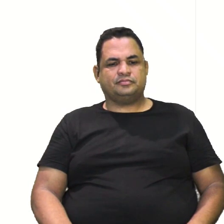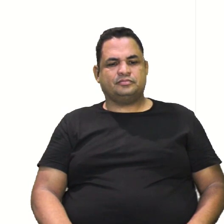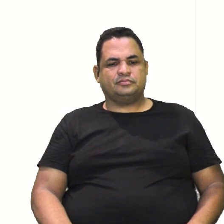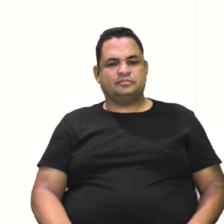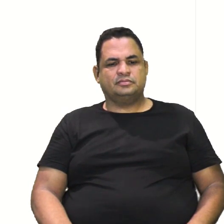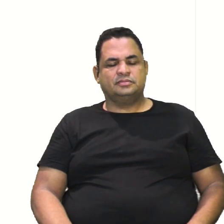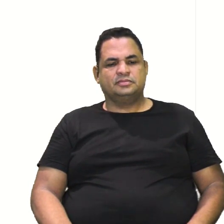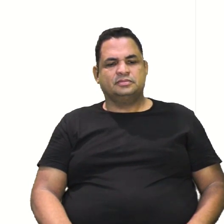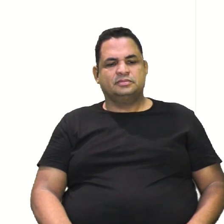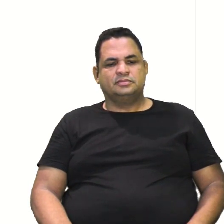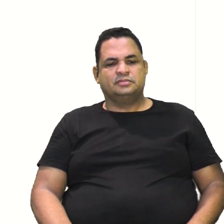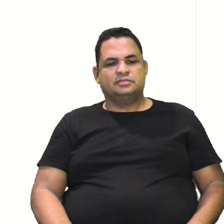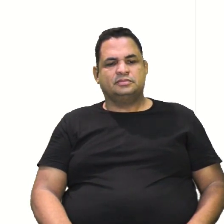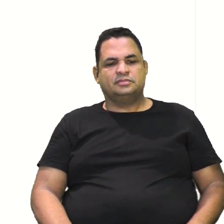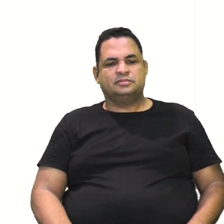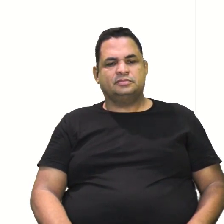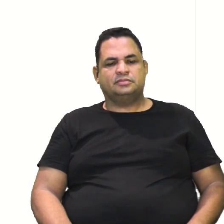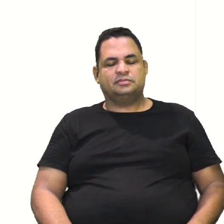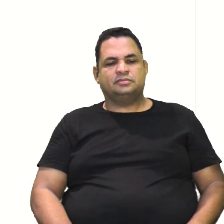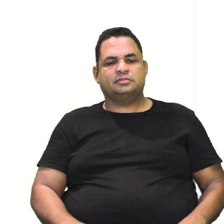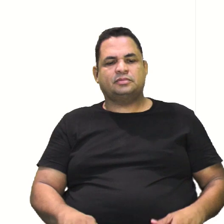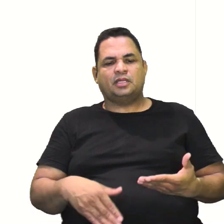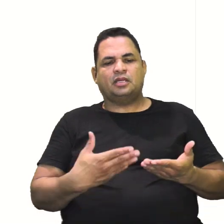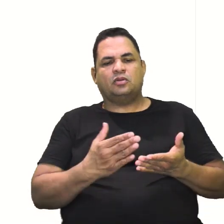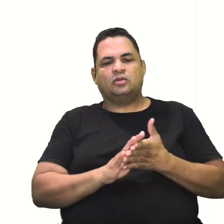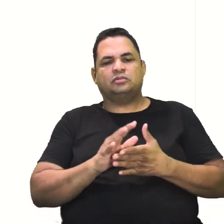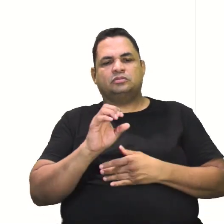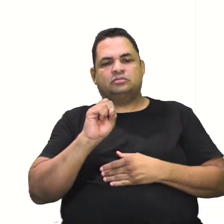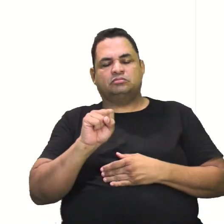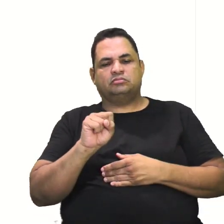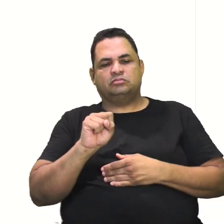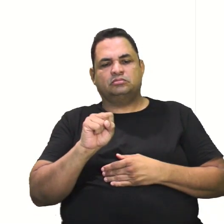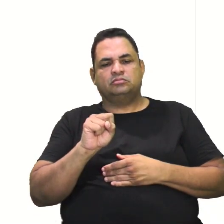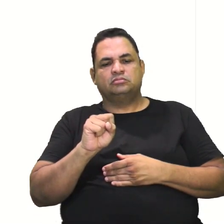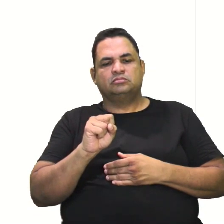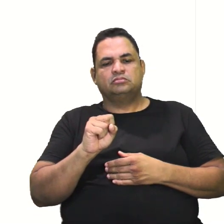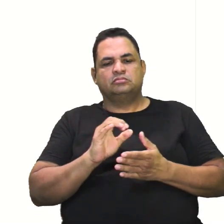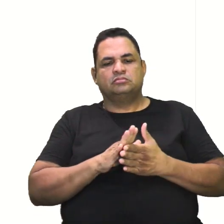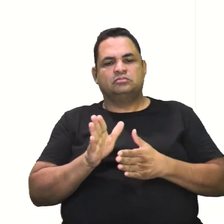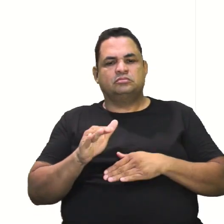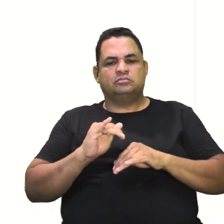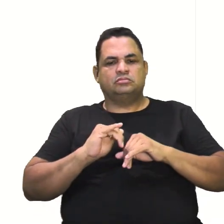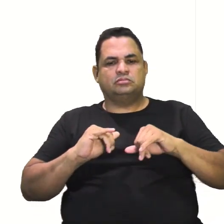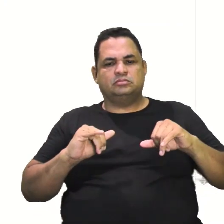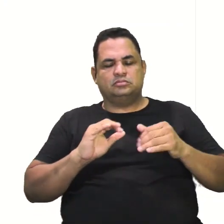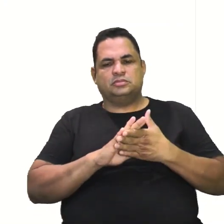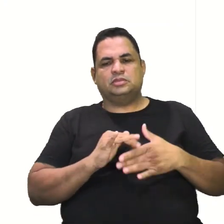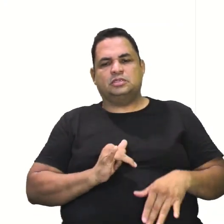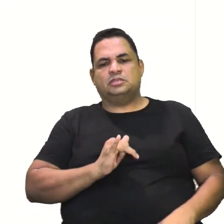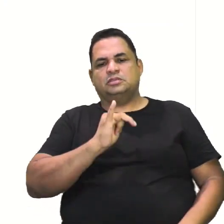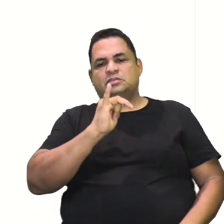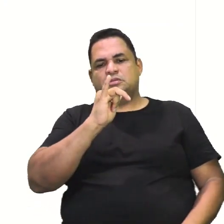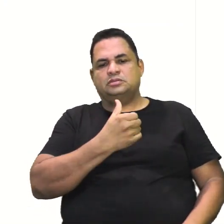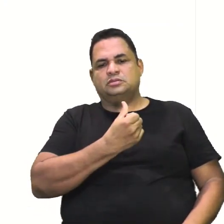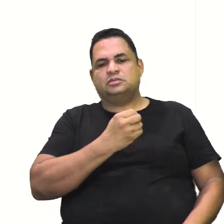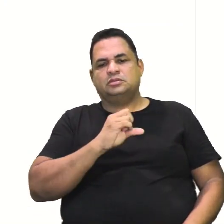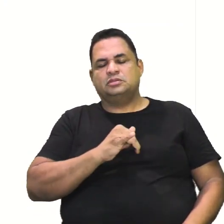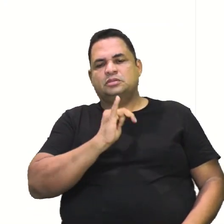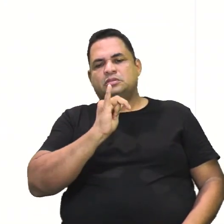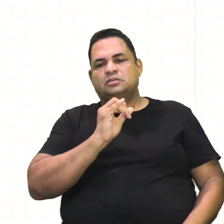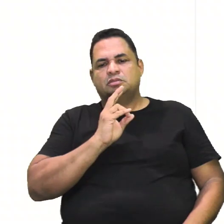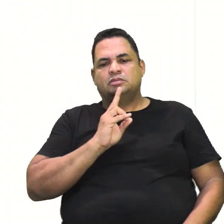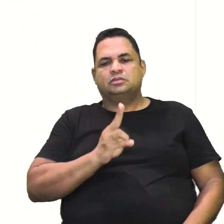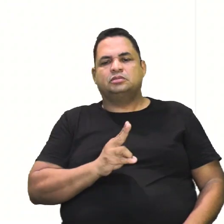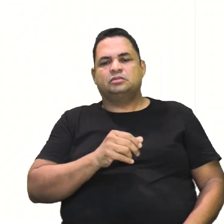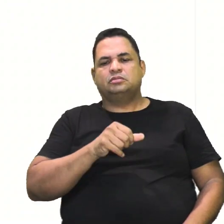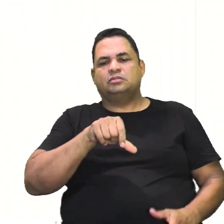reta R, o M do R. Agora vamos fazer o M do S. Então, também eu tenho que isolar y, né? Então, 6y vai ser